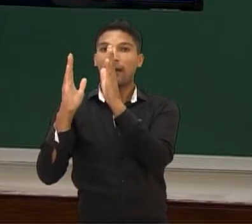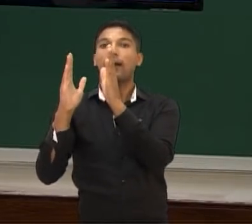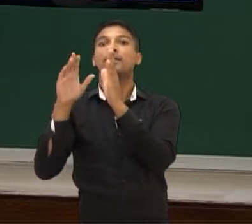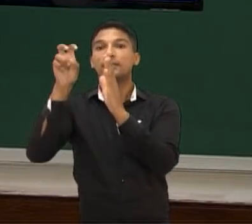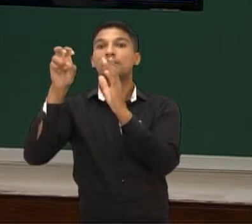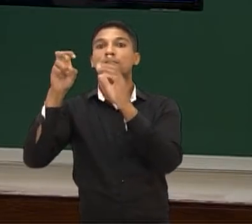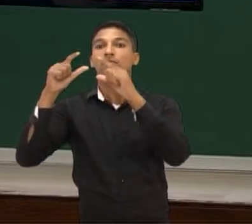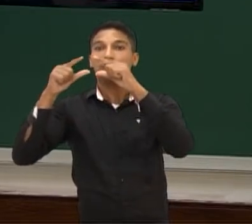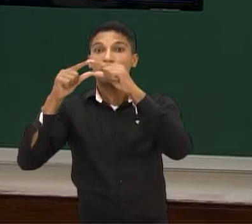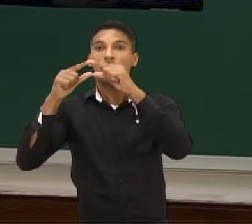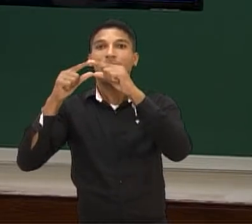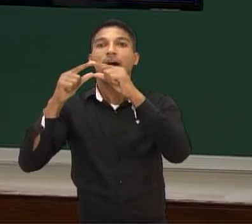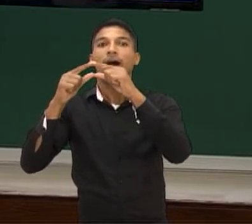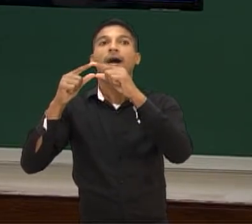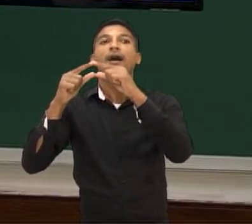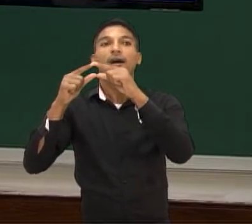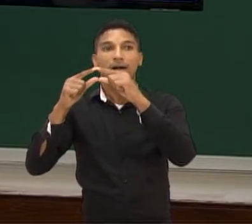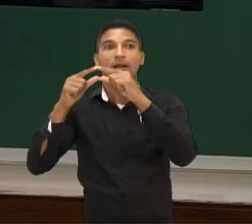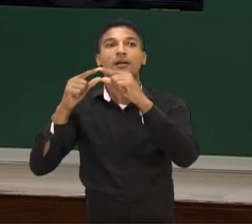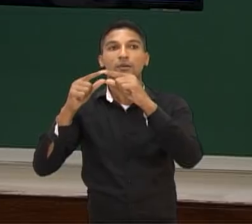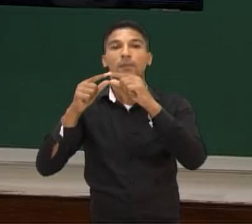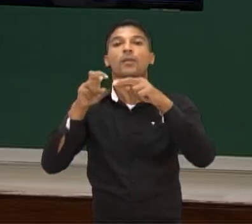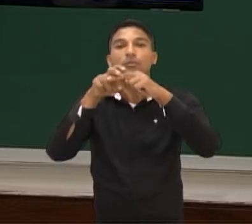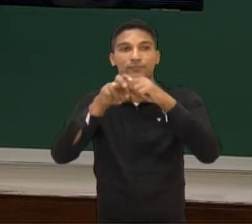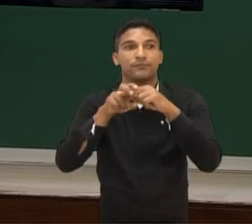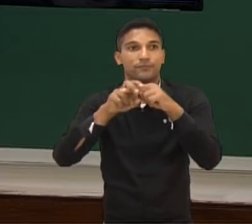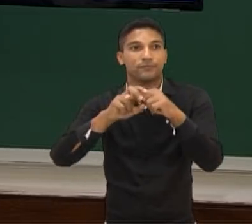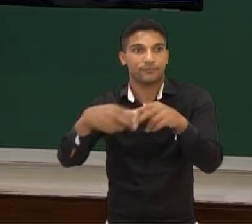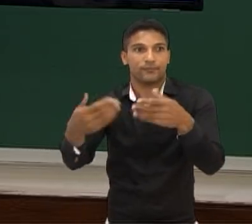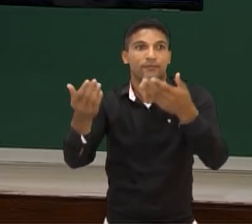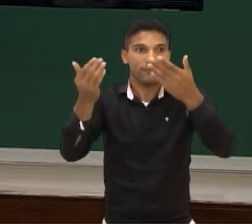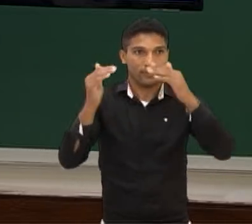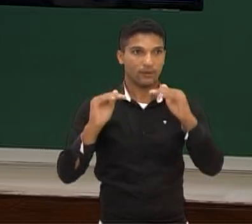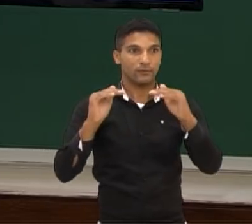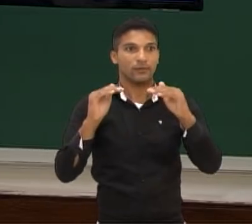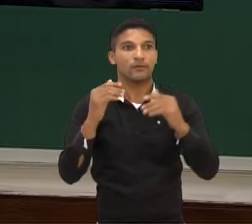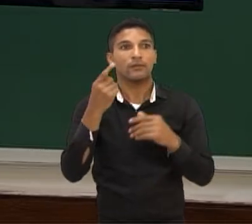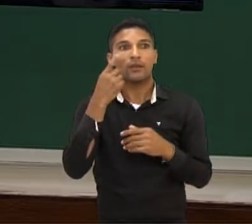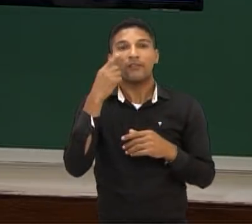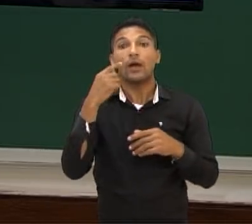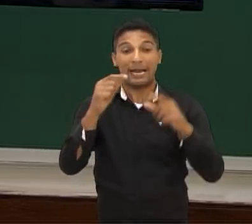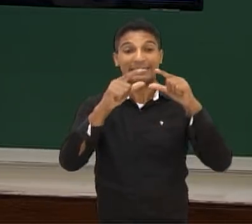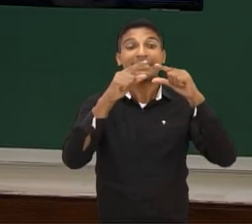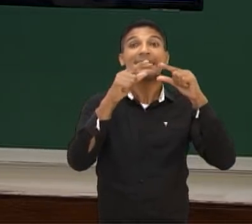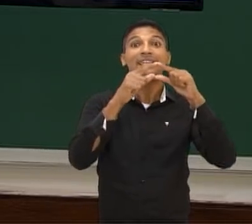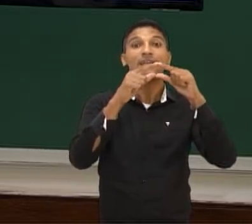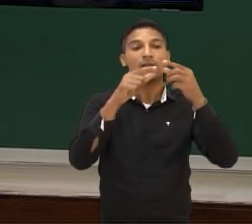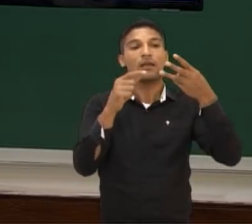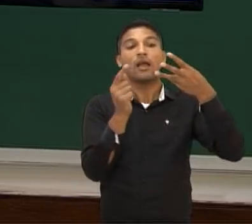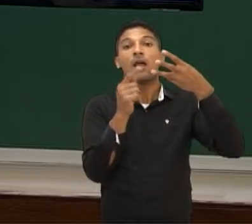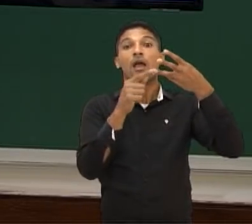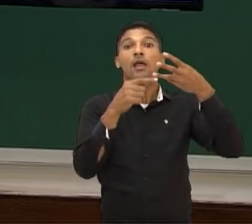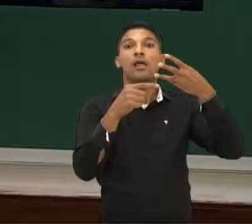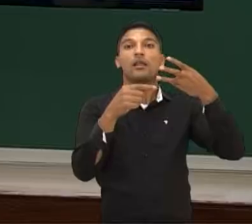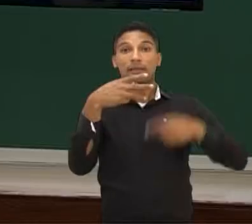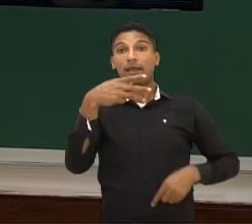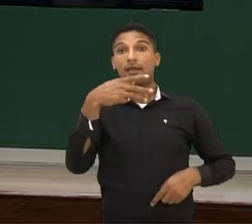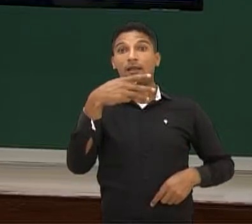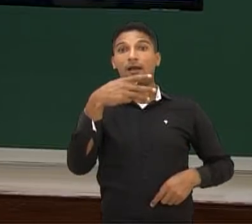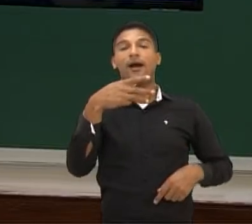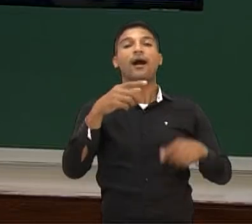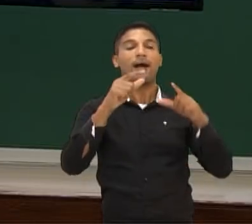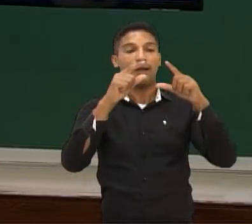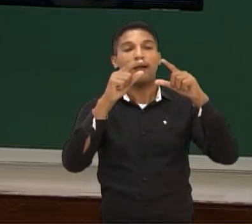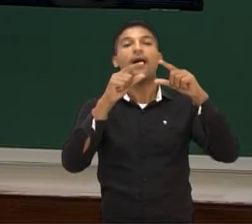mais 3/5, 2 inteiros pintados mais 3/5 do outro. Tudo bem?